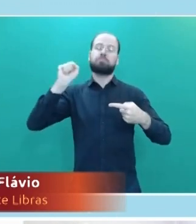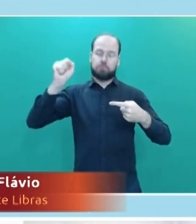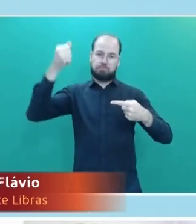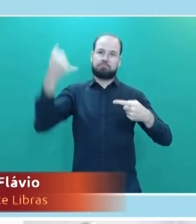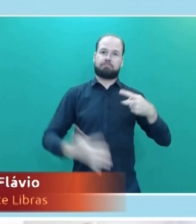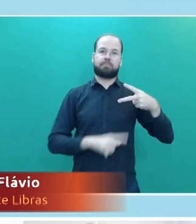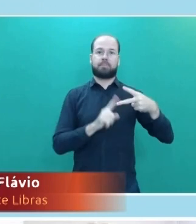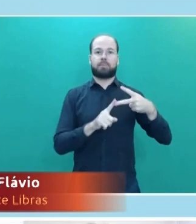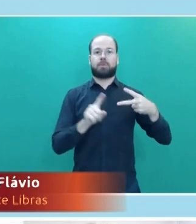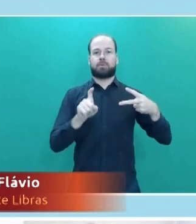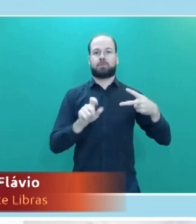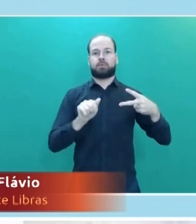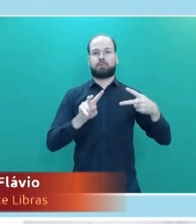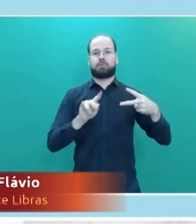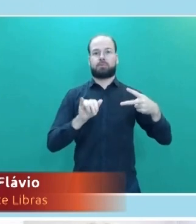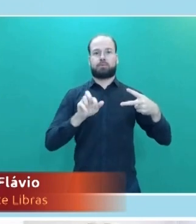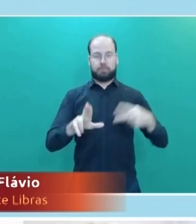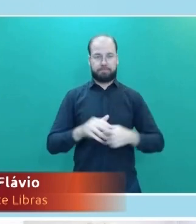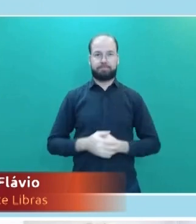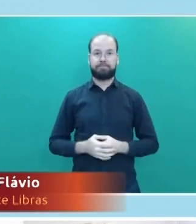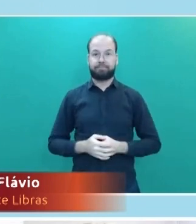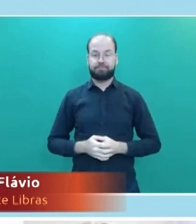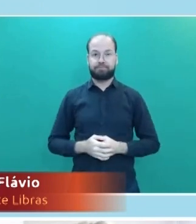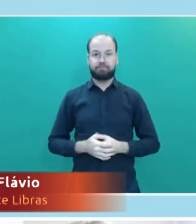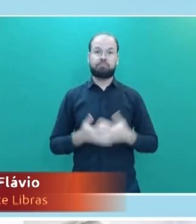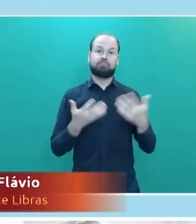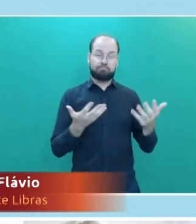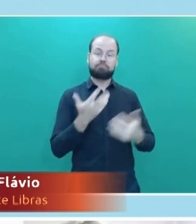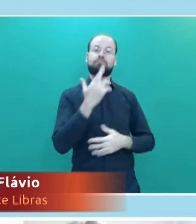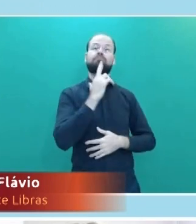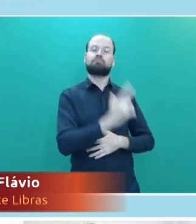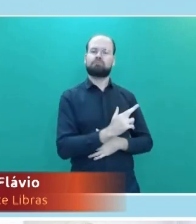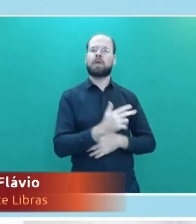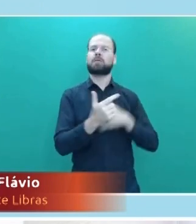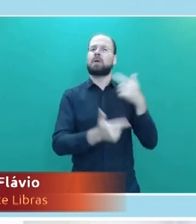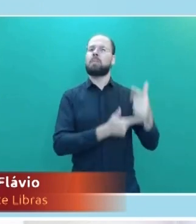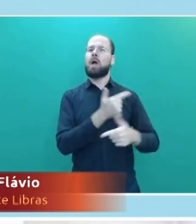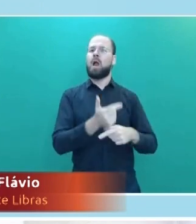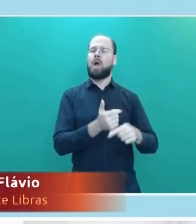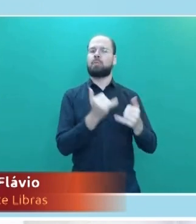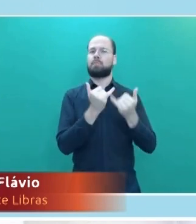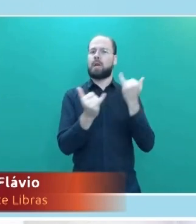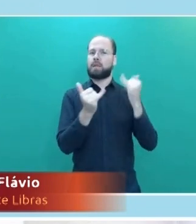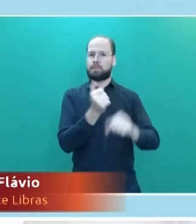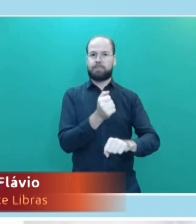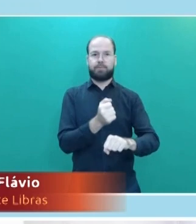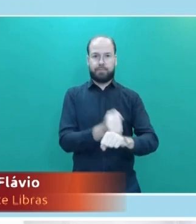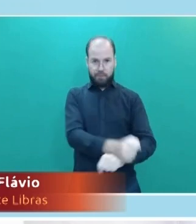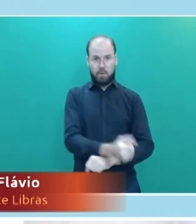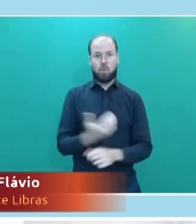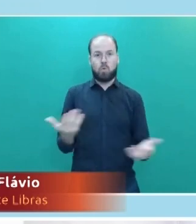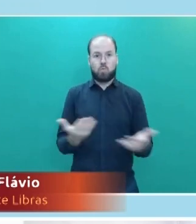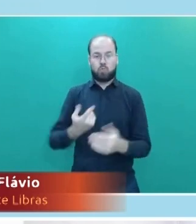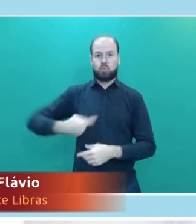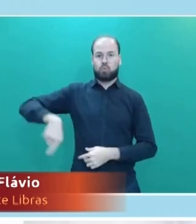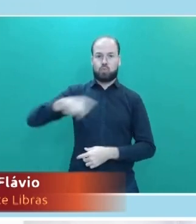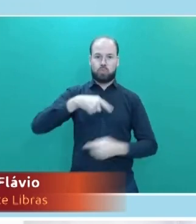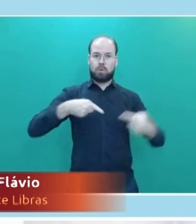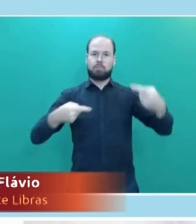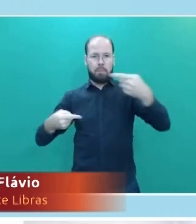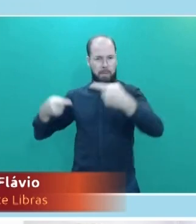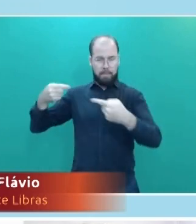A condição análoga a escravo, né? A gente hoje está discutindo muito isso, principalmente no estado de Goiás,